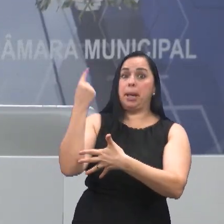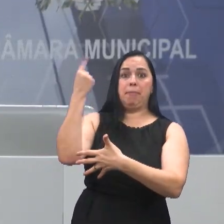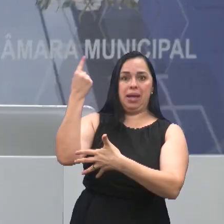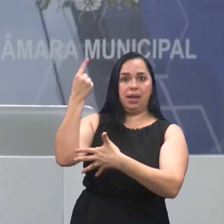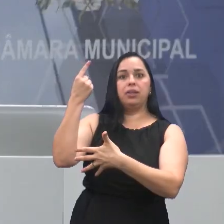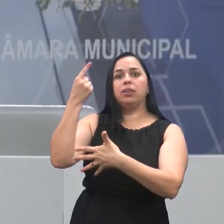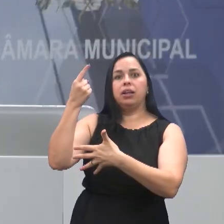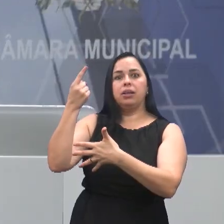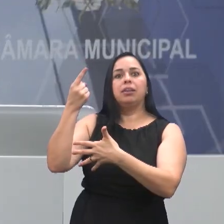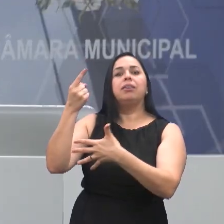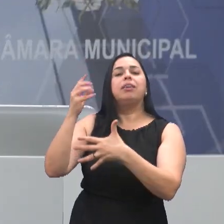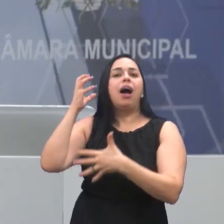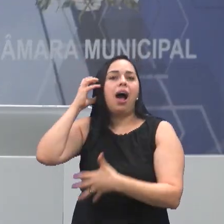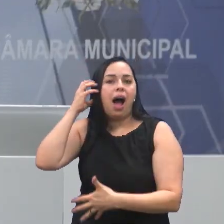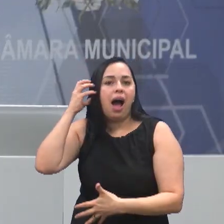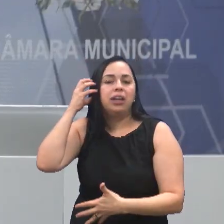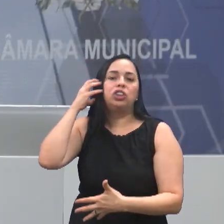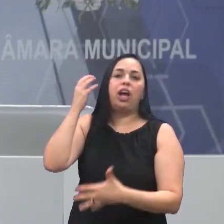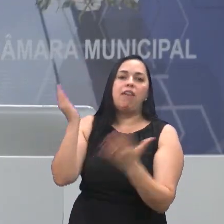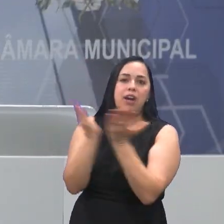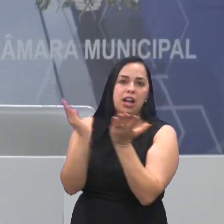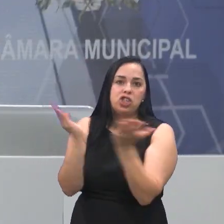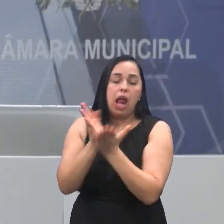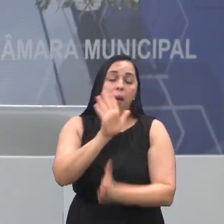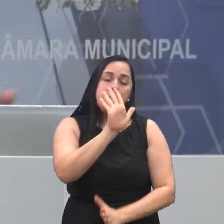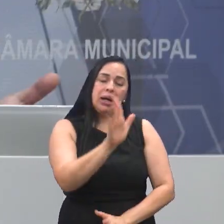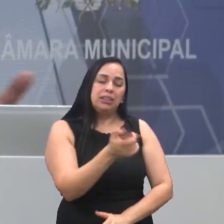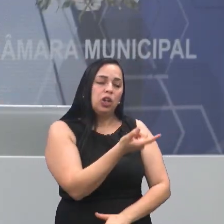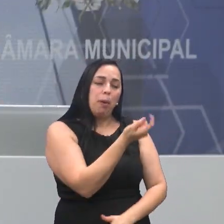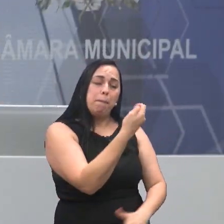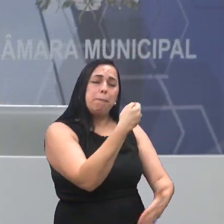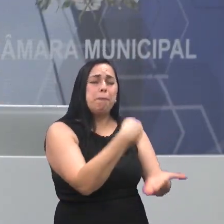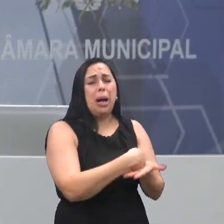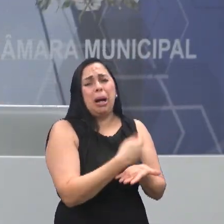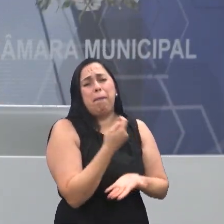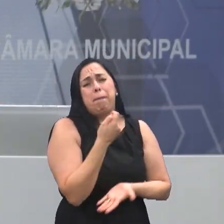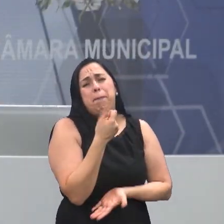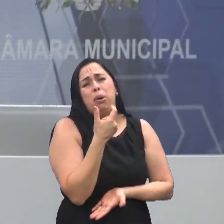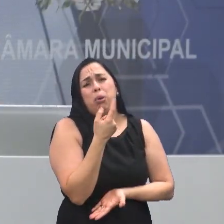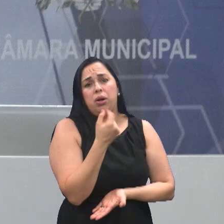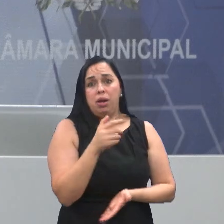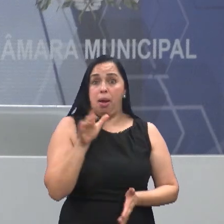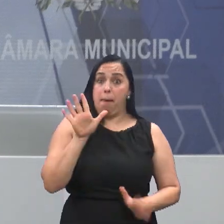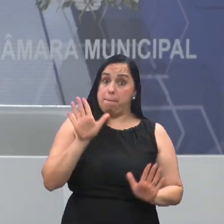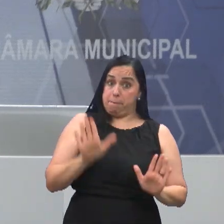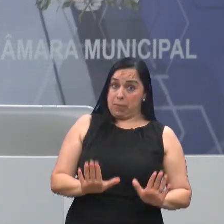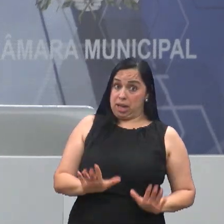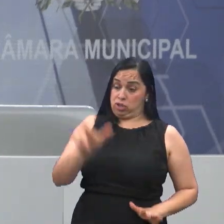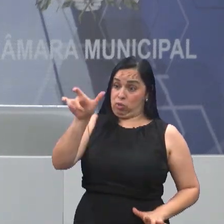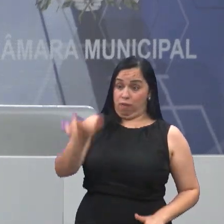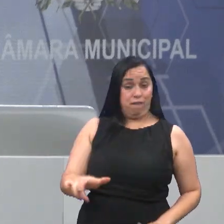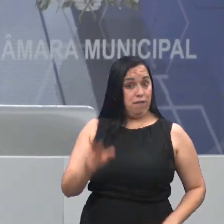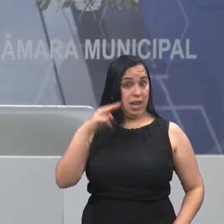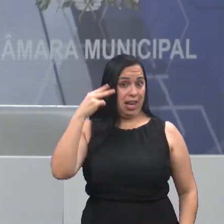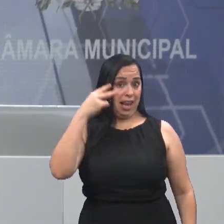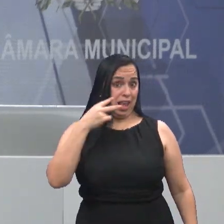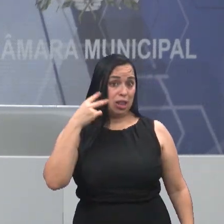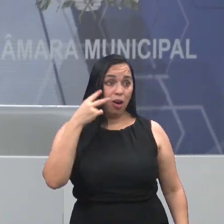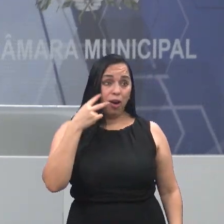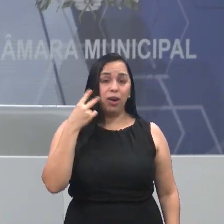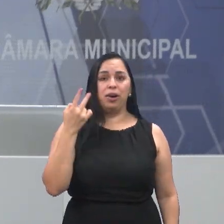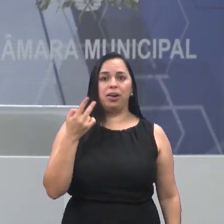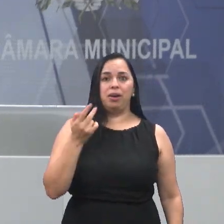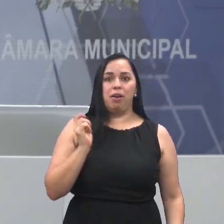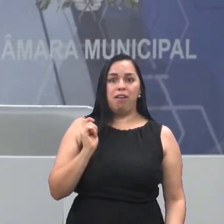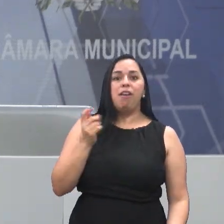recebe uma miséria nós recebemos. Mas como o vereador ouviu falar, não, Vossa Excelência que busca informação, o ônus da